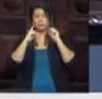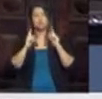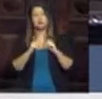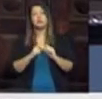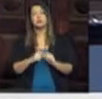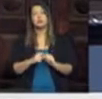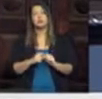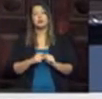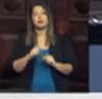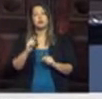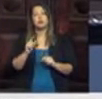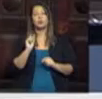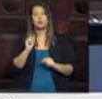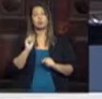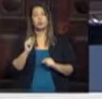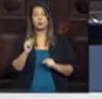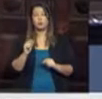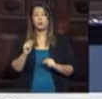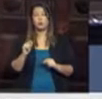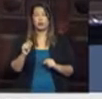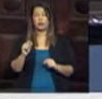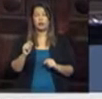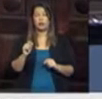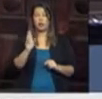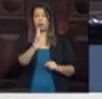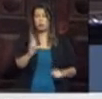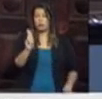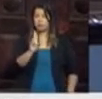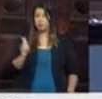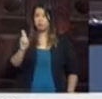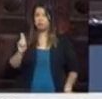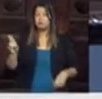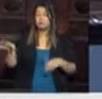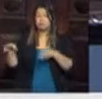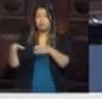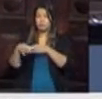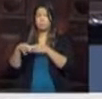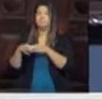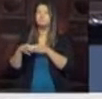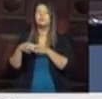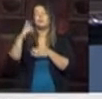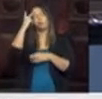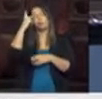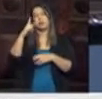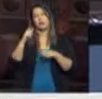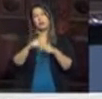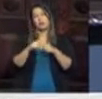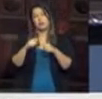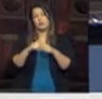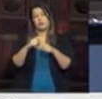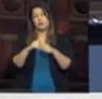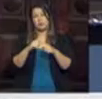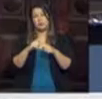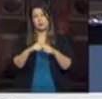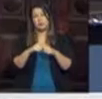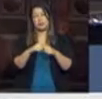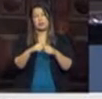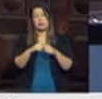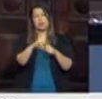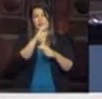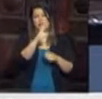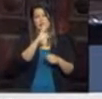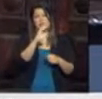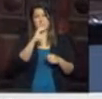as indicações dos partidos para fazer a instalação da CPI de